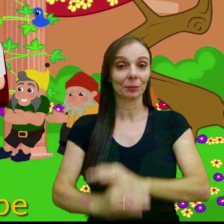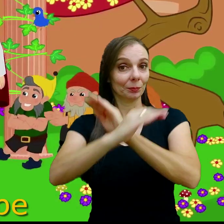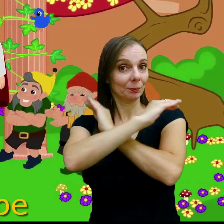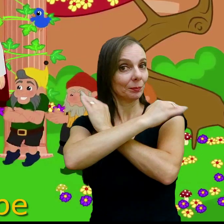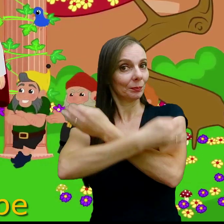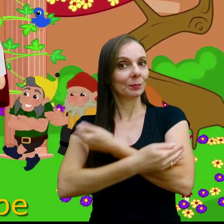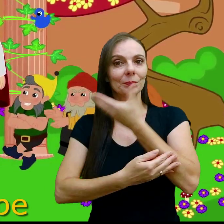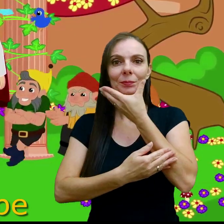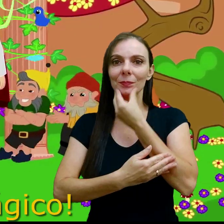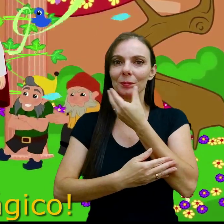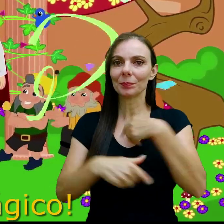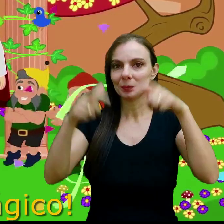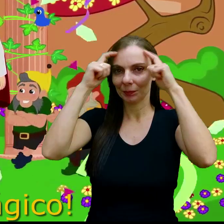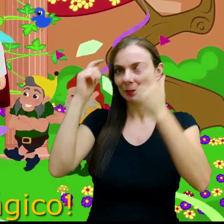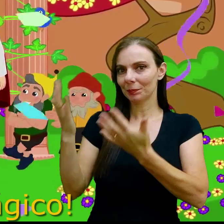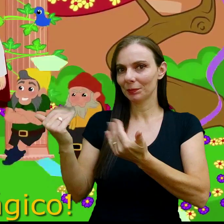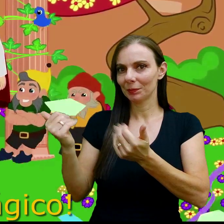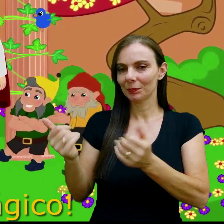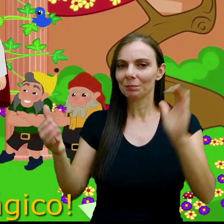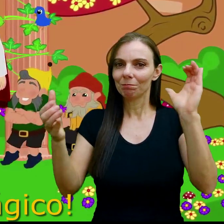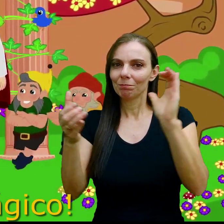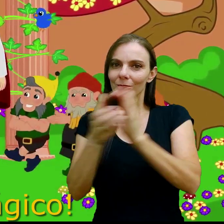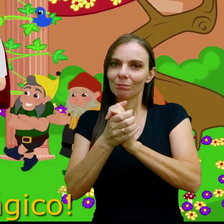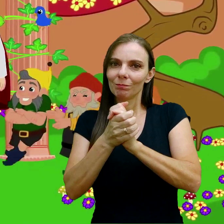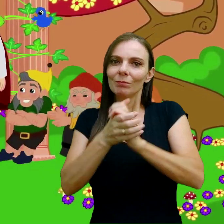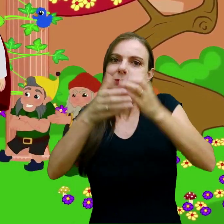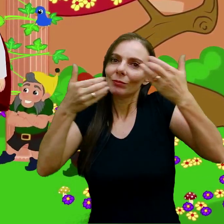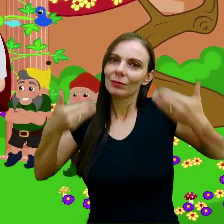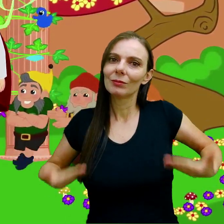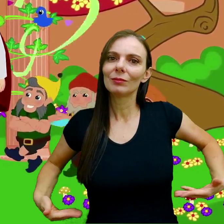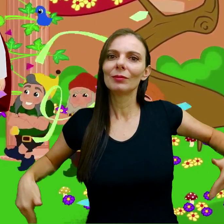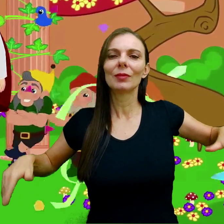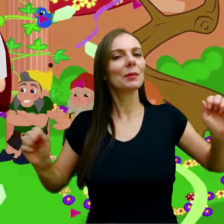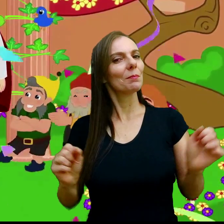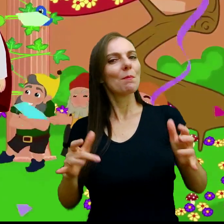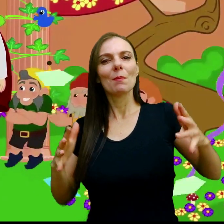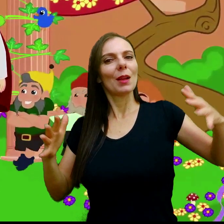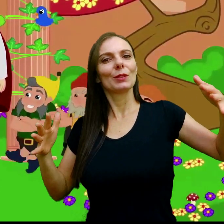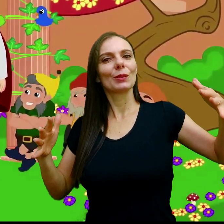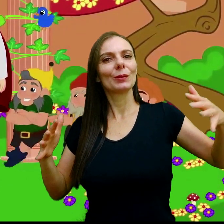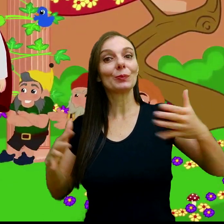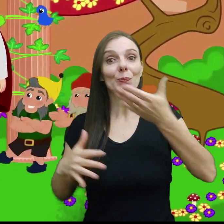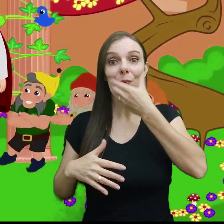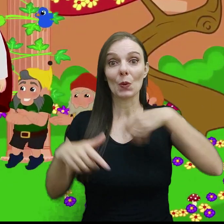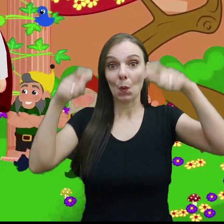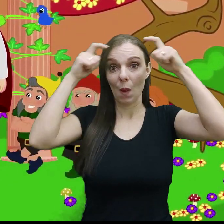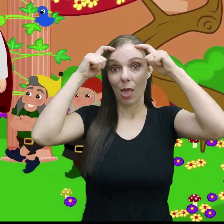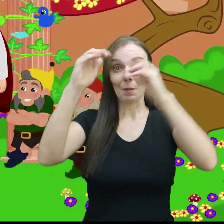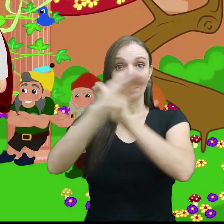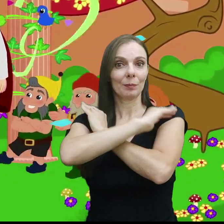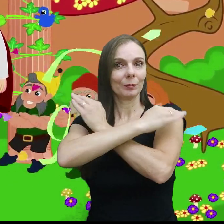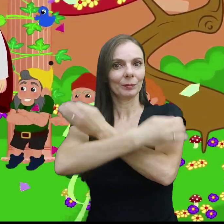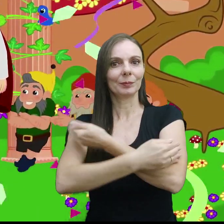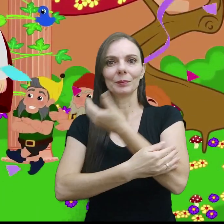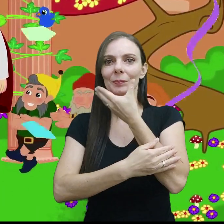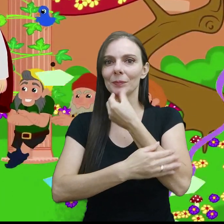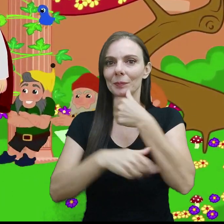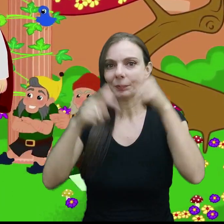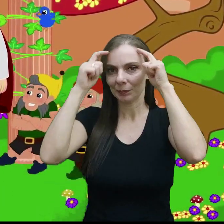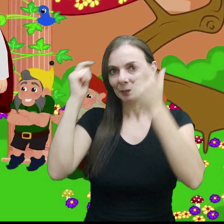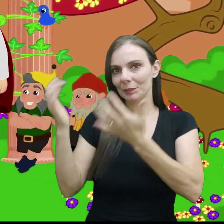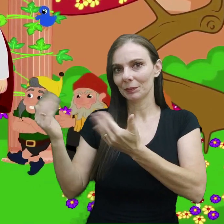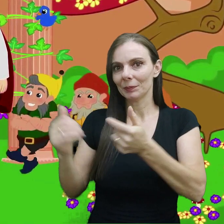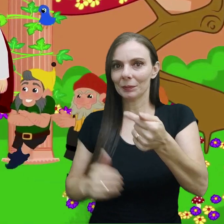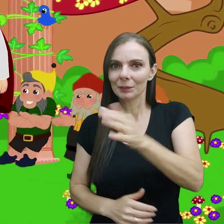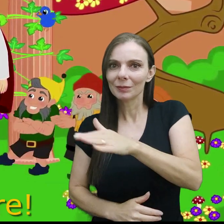Branca de Neve e o príncipe tiveram um casamento mágico. O rei, Branca de Neve, o príncipe e